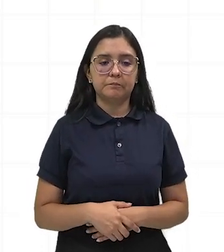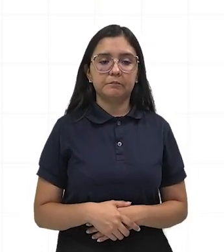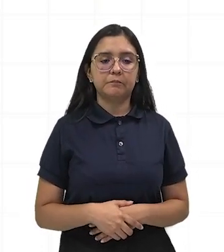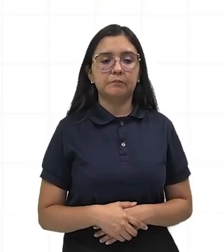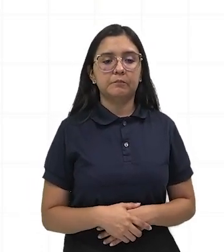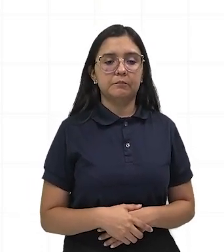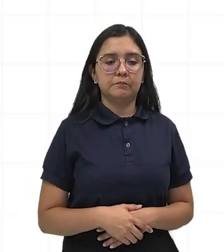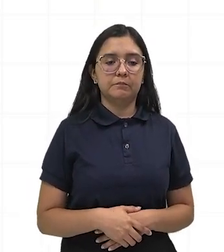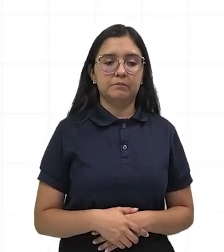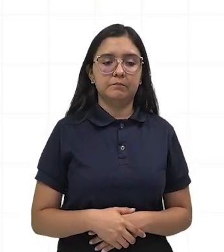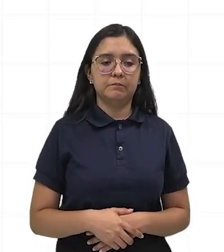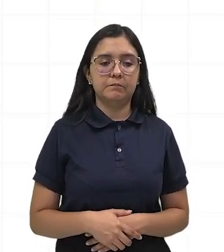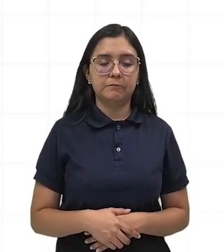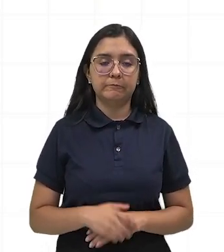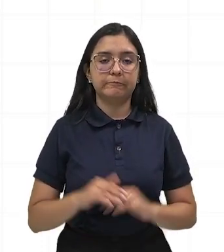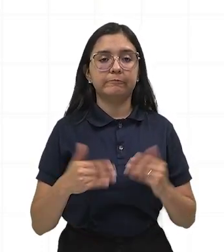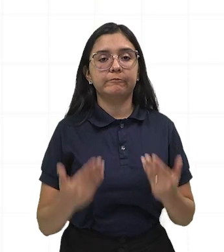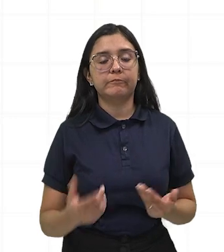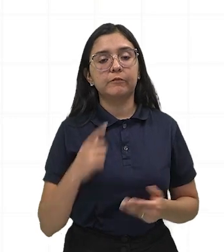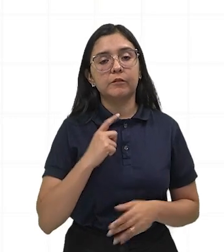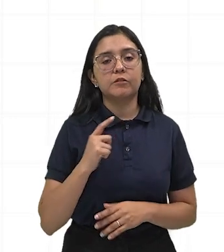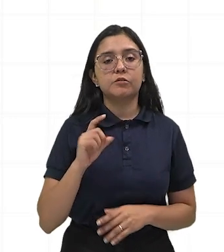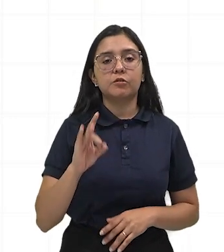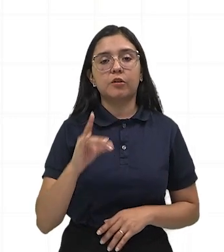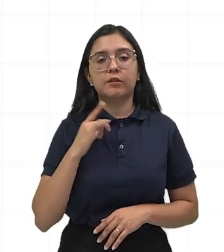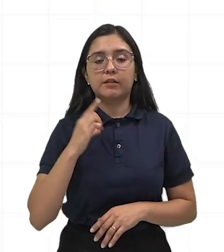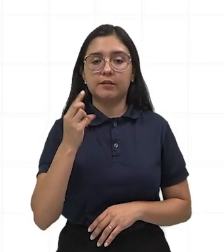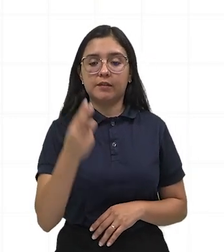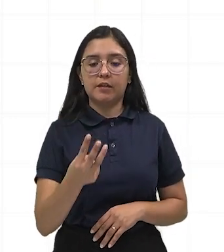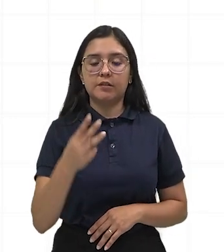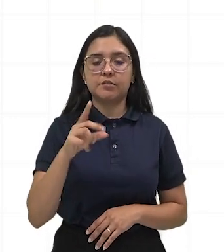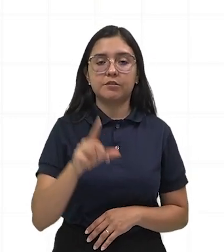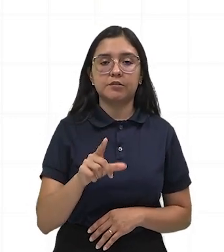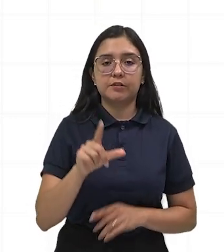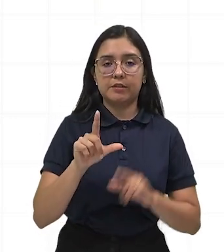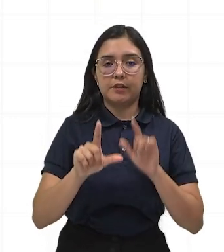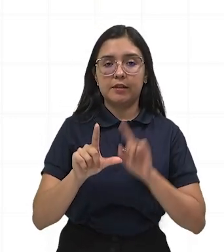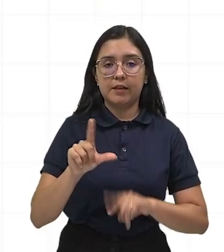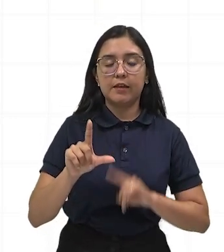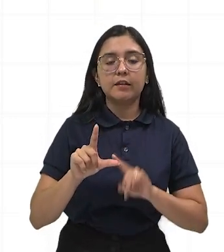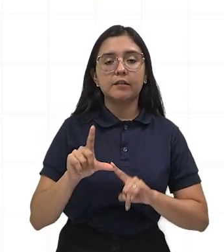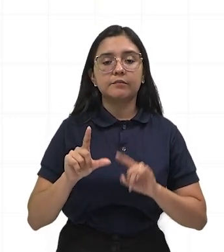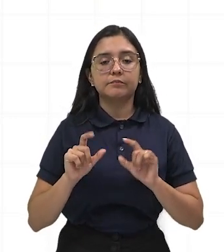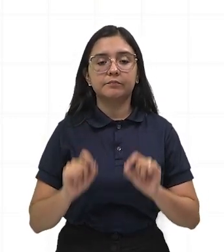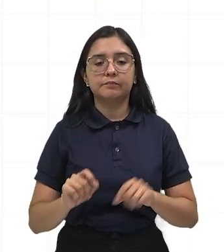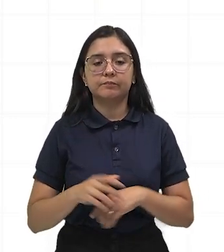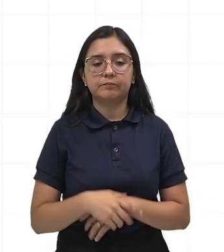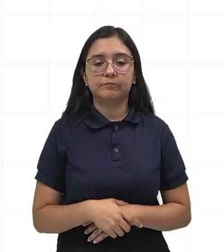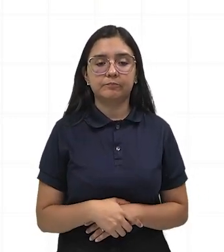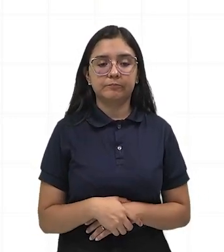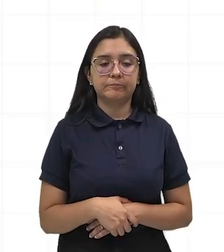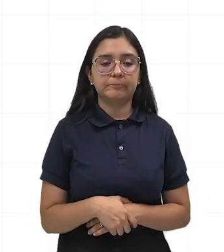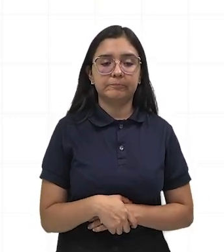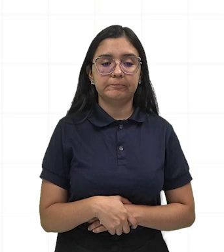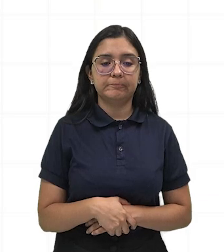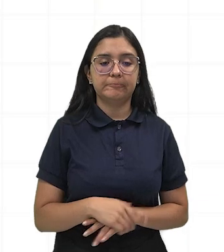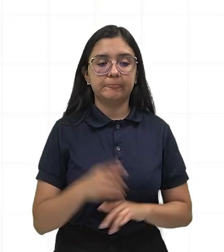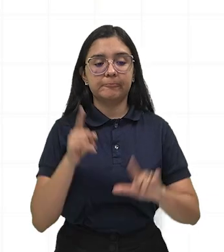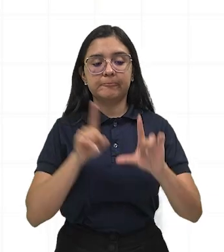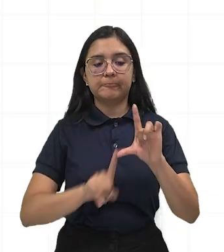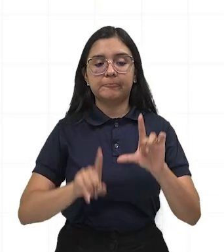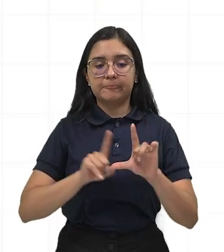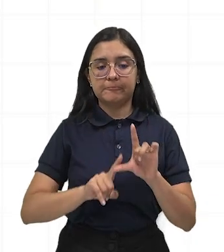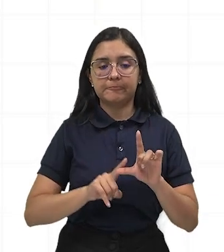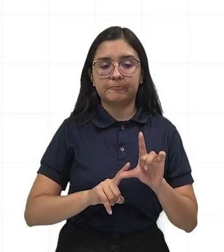eu só tinha 3 disponibilidades de letras para colocar na segunda posição, se essa letra ela está ocupando a